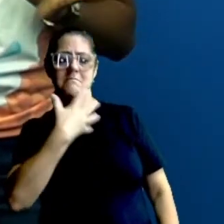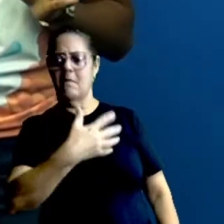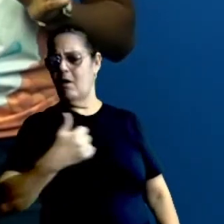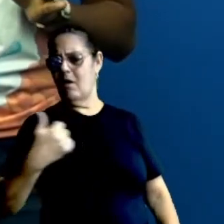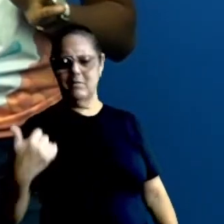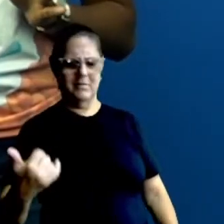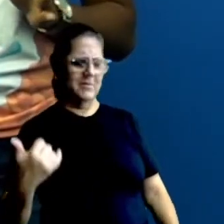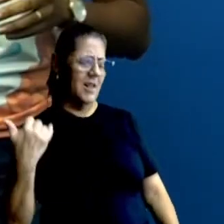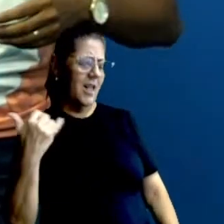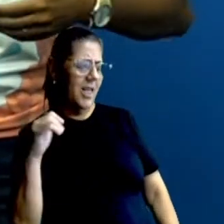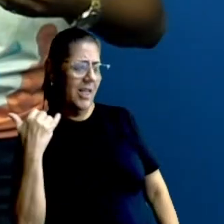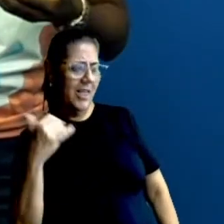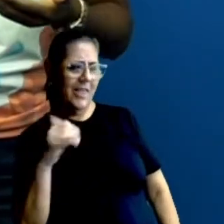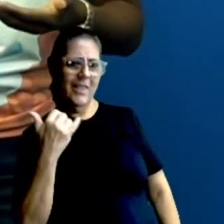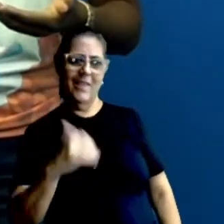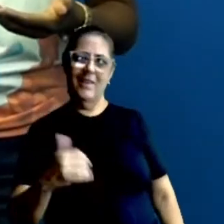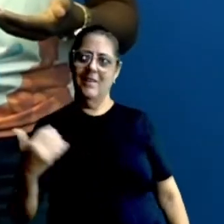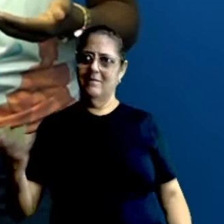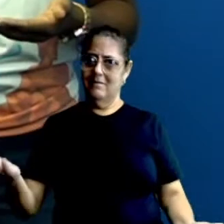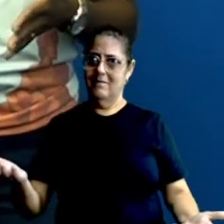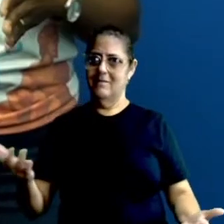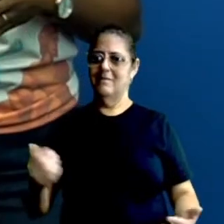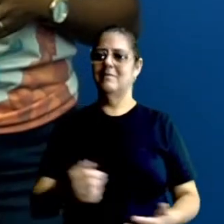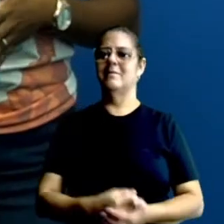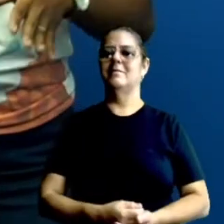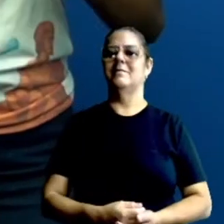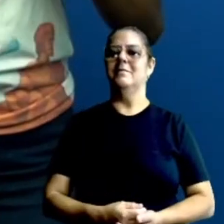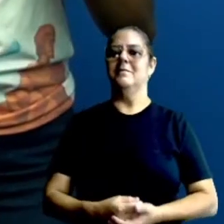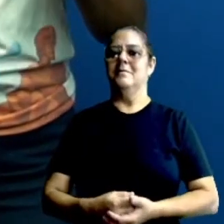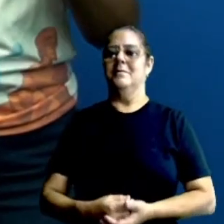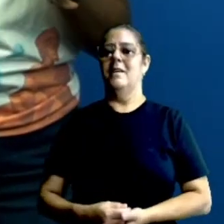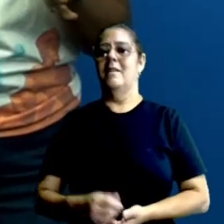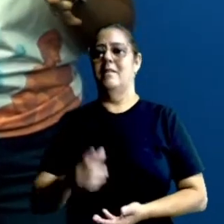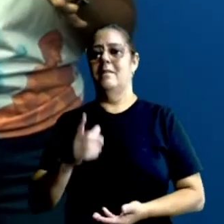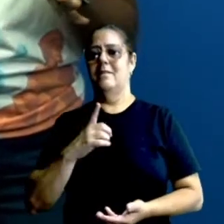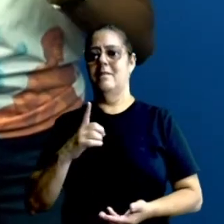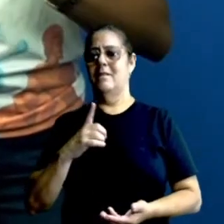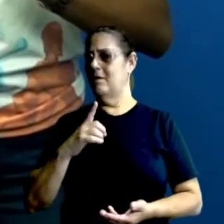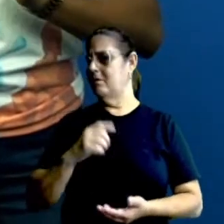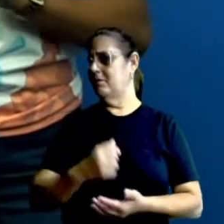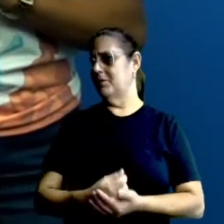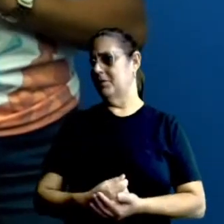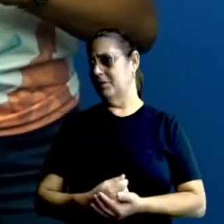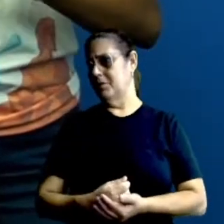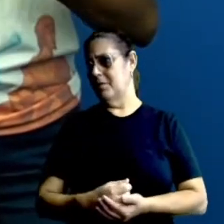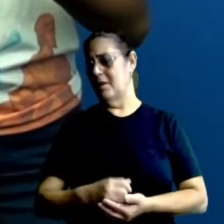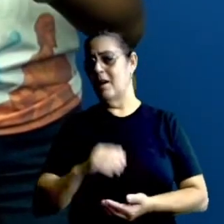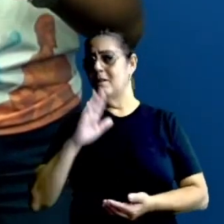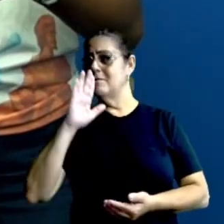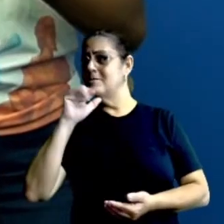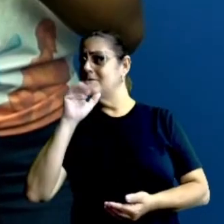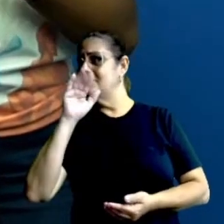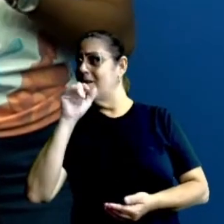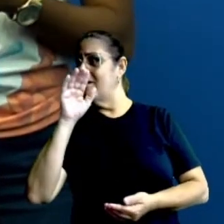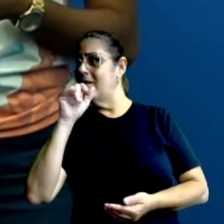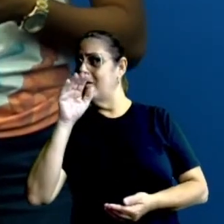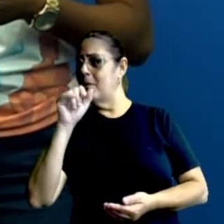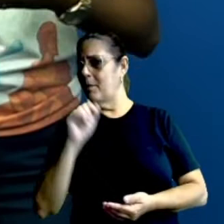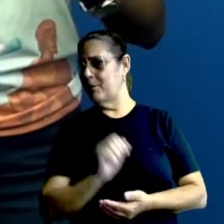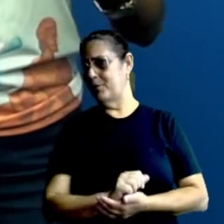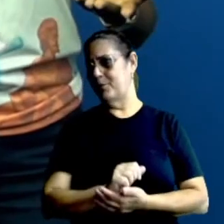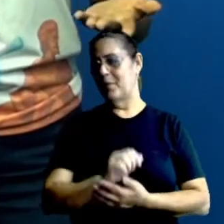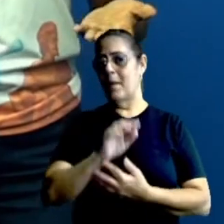ou qualquer outra expressão da informalidade tá E temos os by que a gente pode falar tanto bye